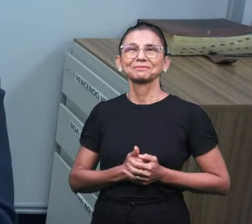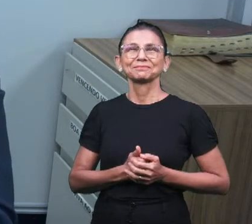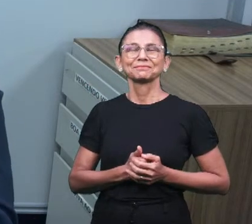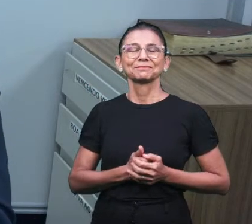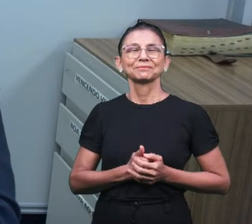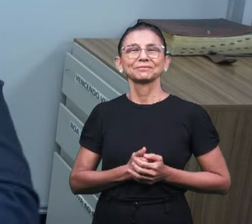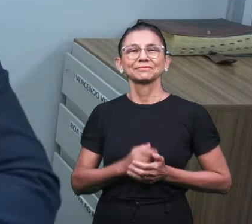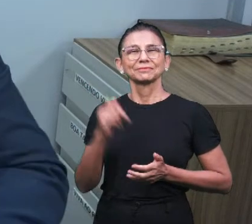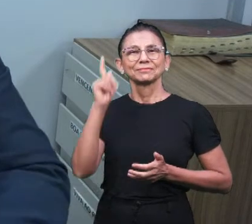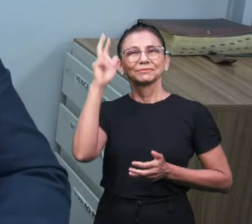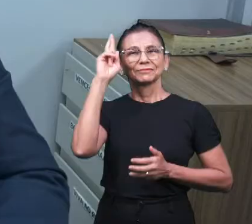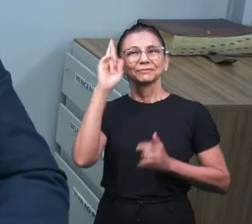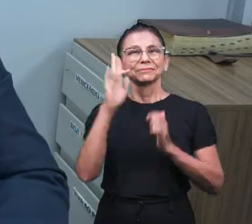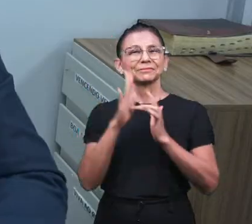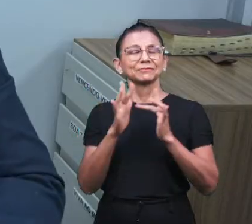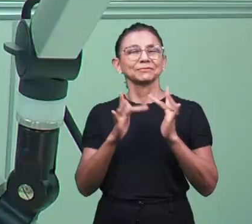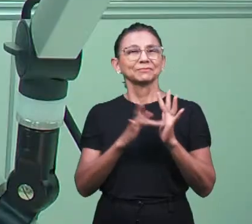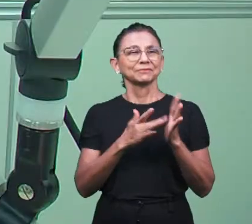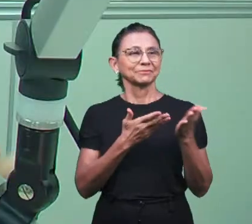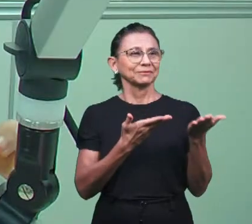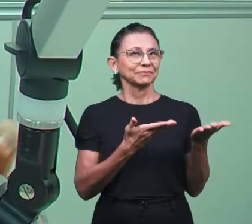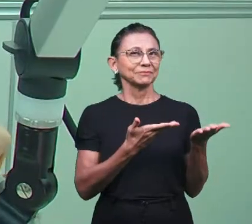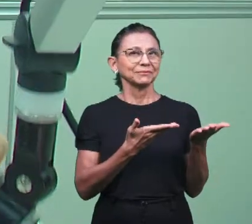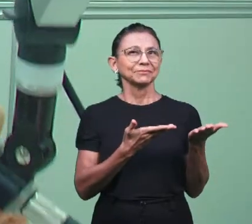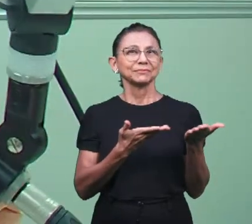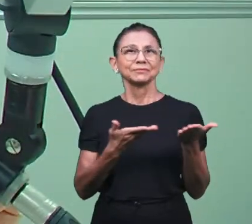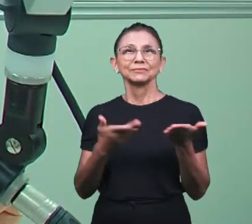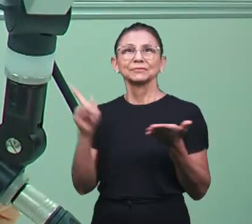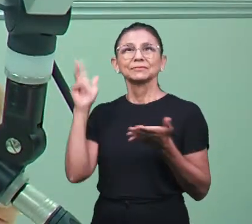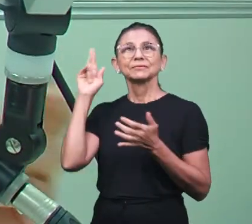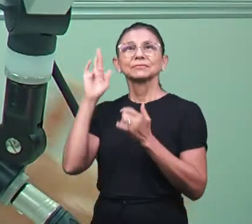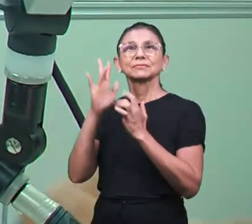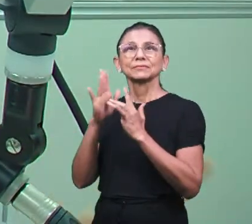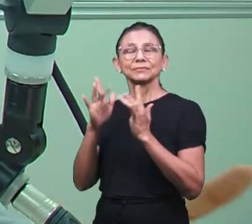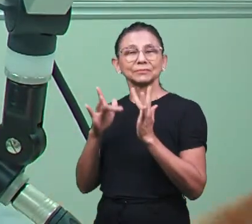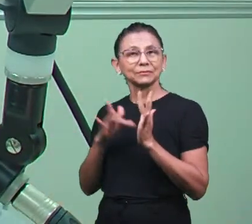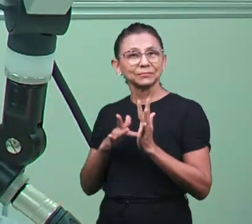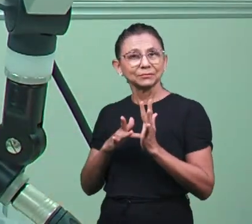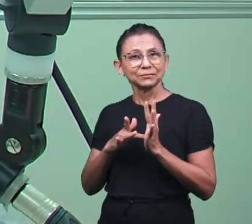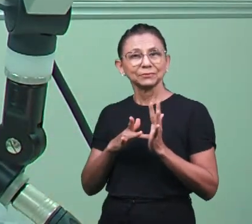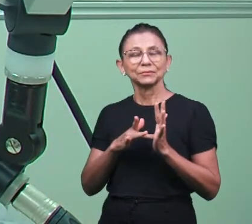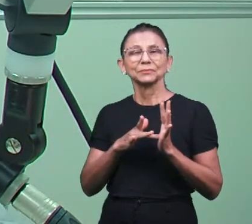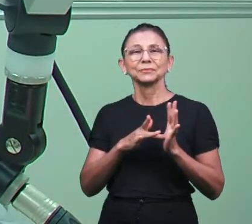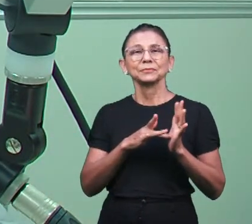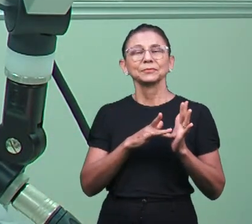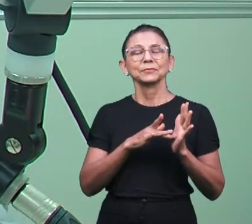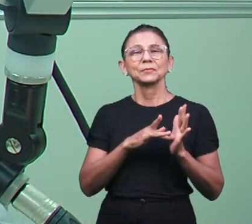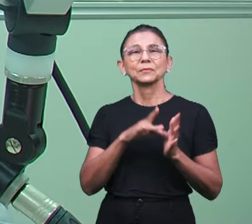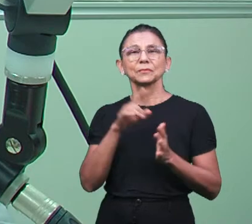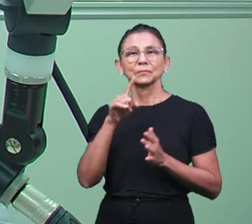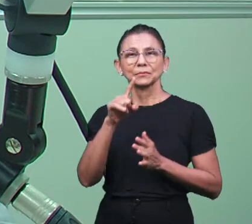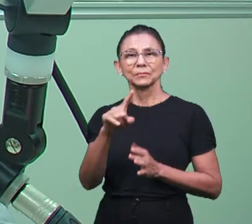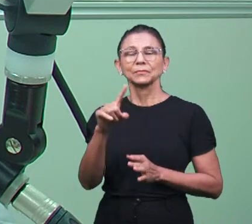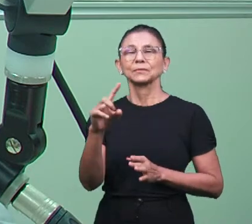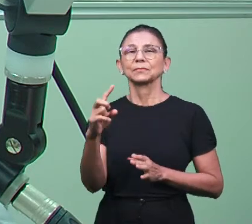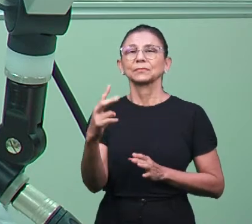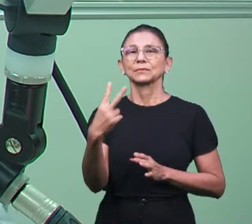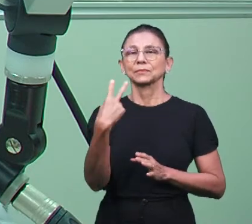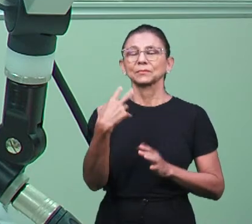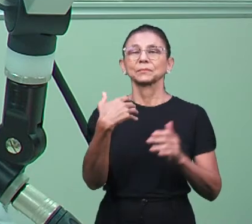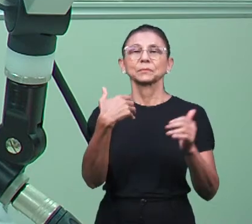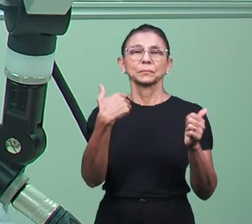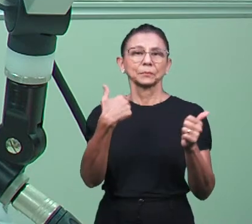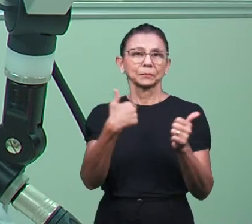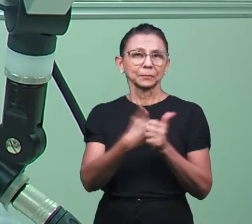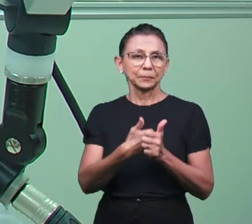a paz do Senhor Jesus, querido. Paz do Senhor Elias, a paz do Senhor para você que nos assiste, que nos acompanha, que